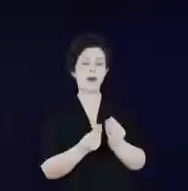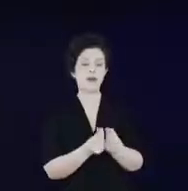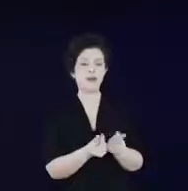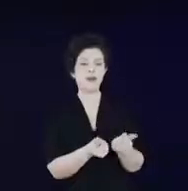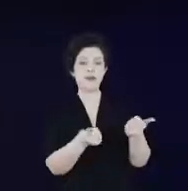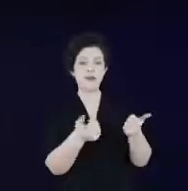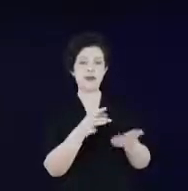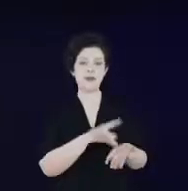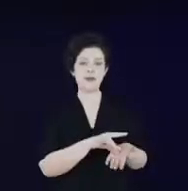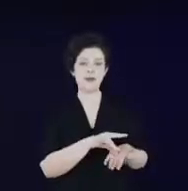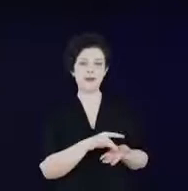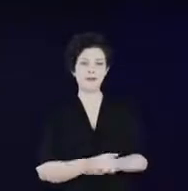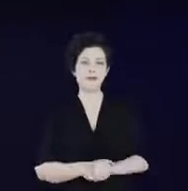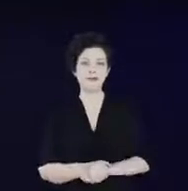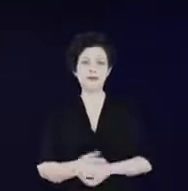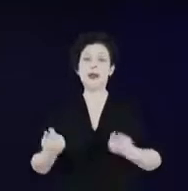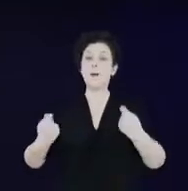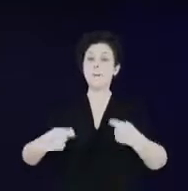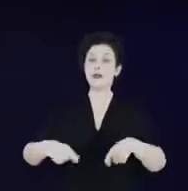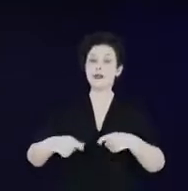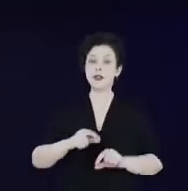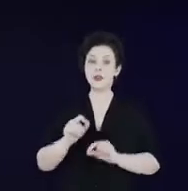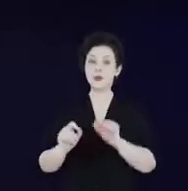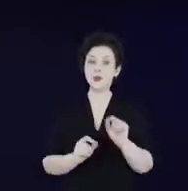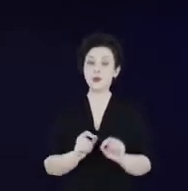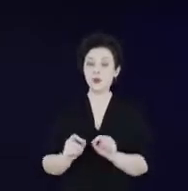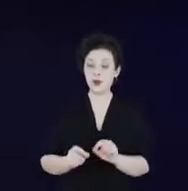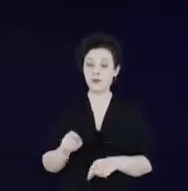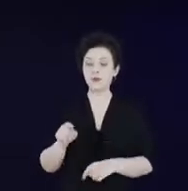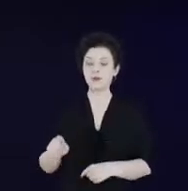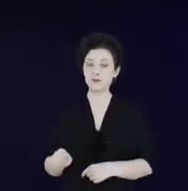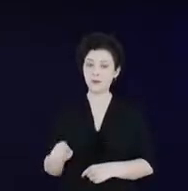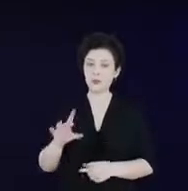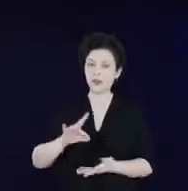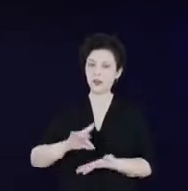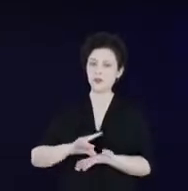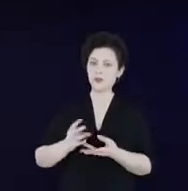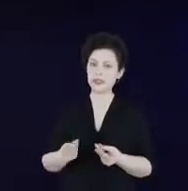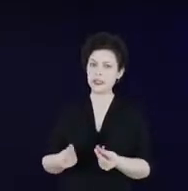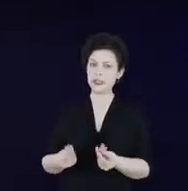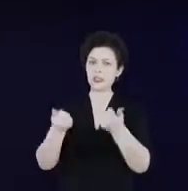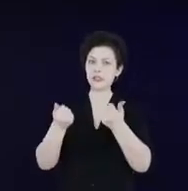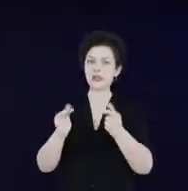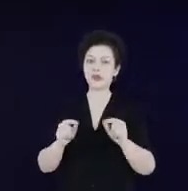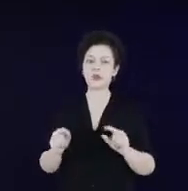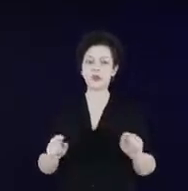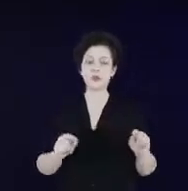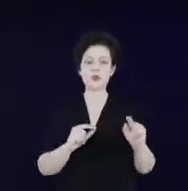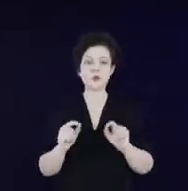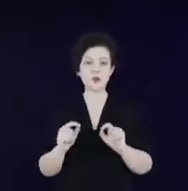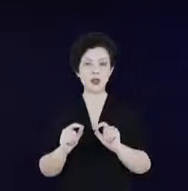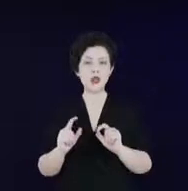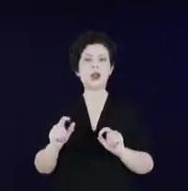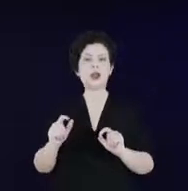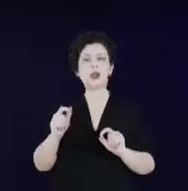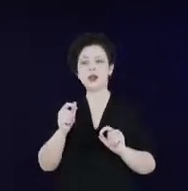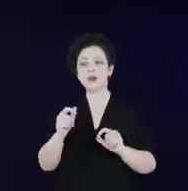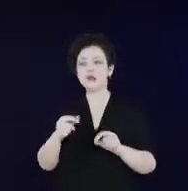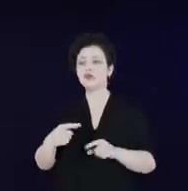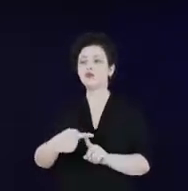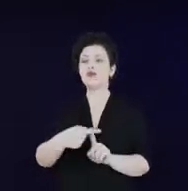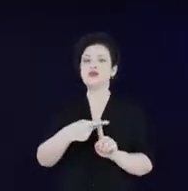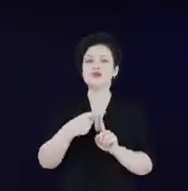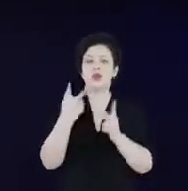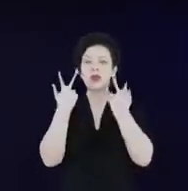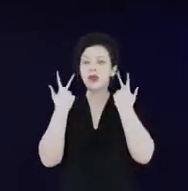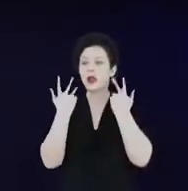energética. A gente precisa usar de forma mais eficiente os nossos recursos energéticos e,